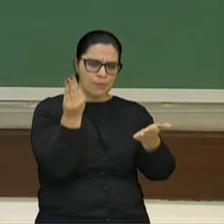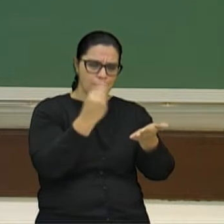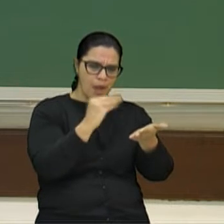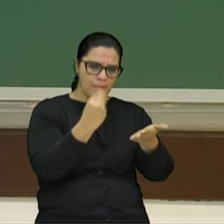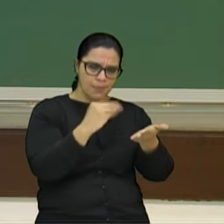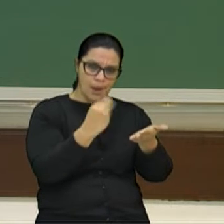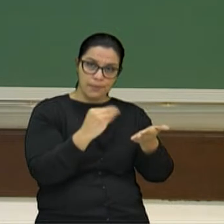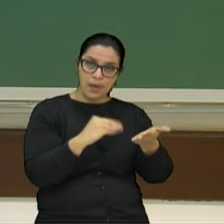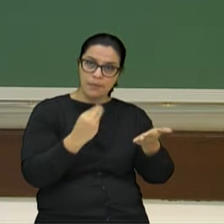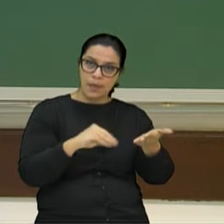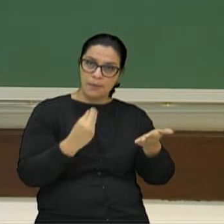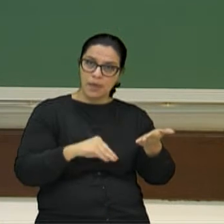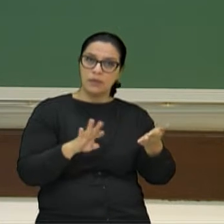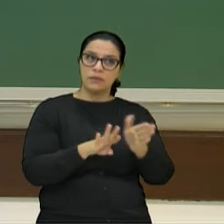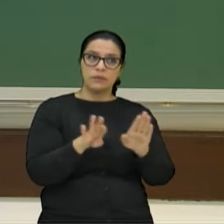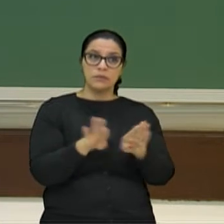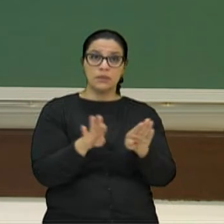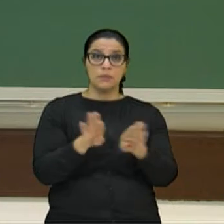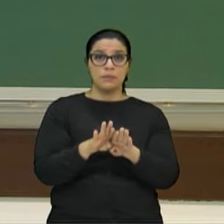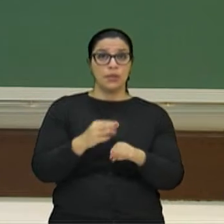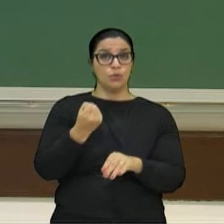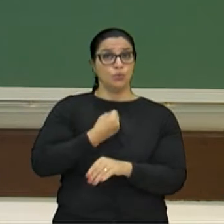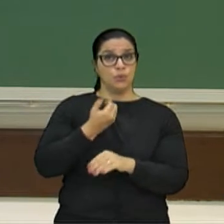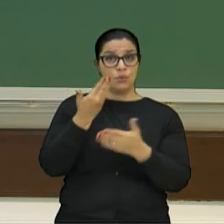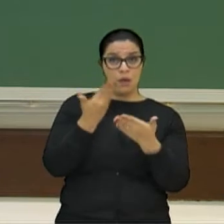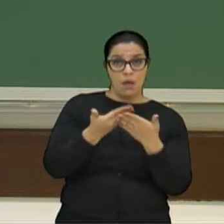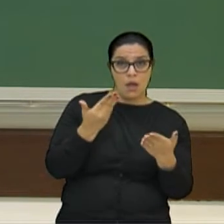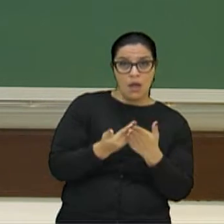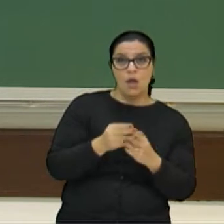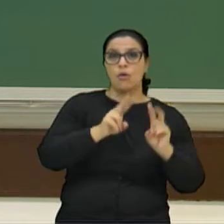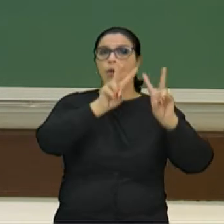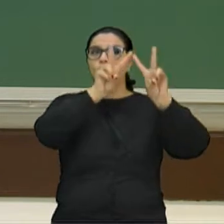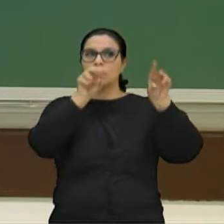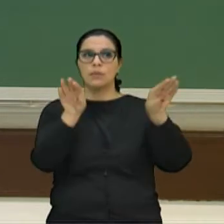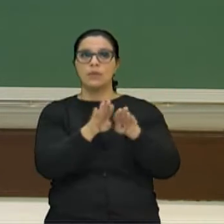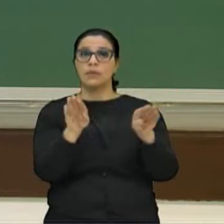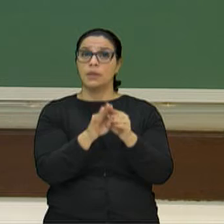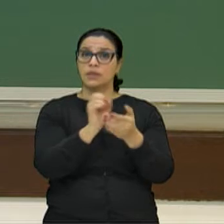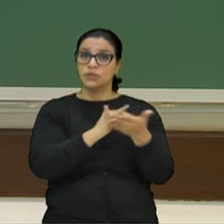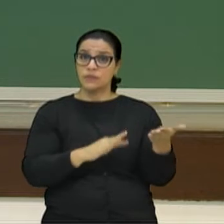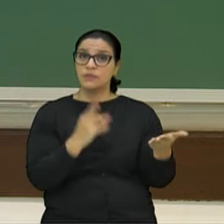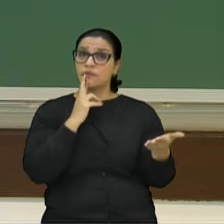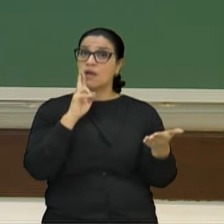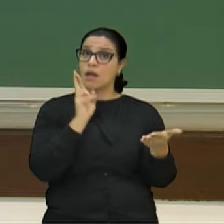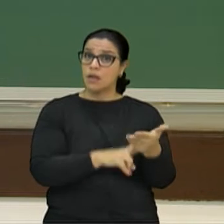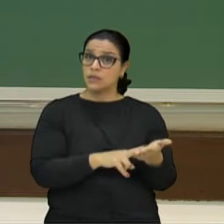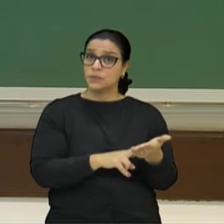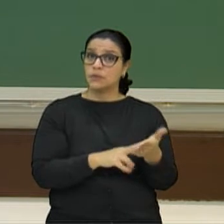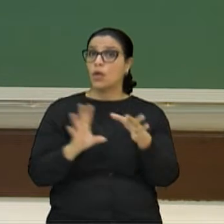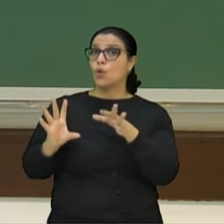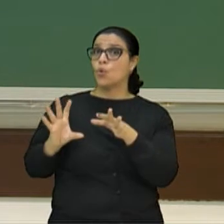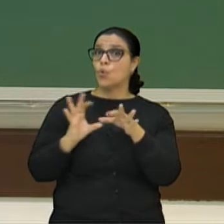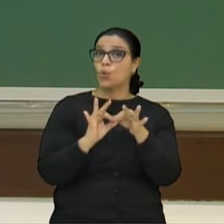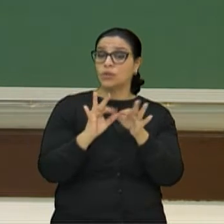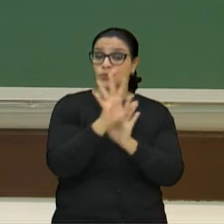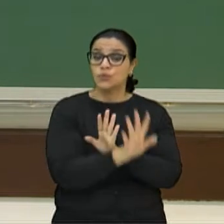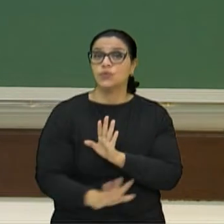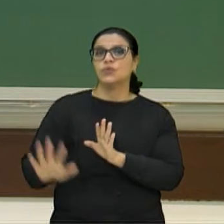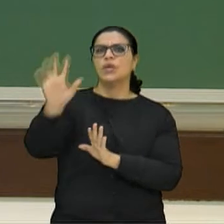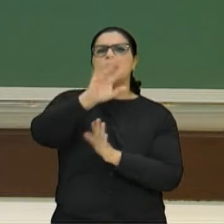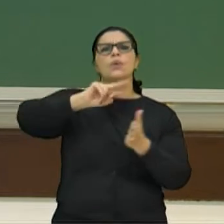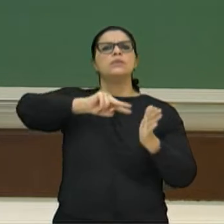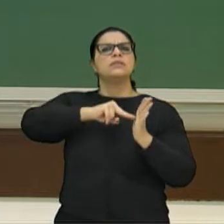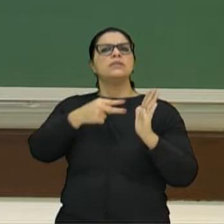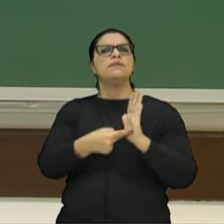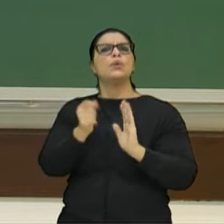do dia de hoje, coloca o nome da nossa aula, o tema da aula, e temos o primeiro exercício, que é o quê? Em um contexto mais amplo, o que é a